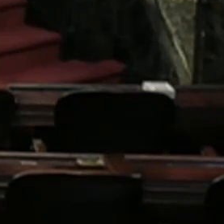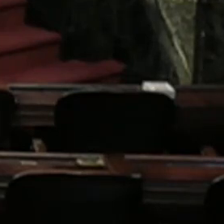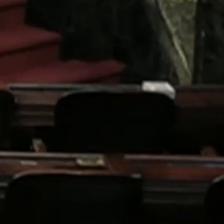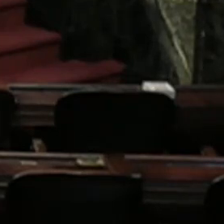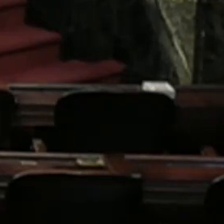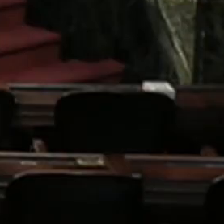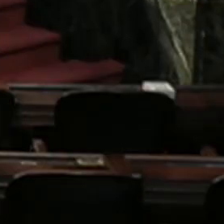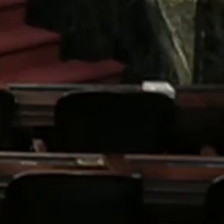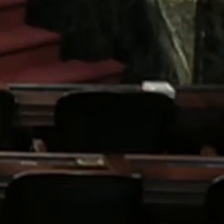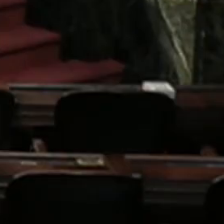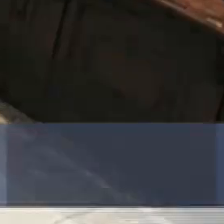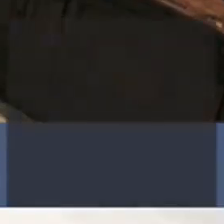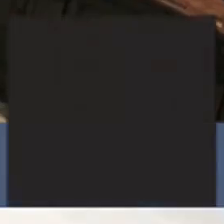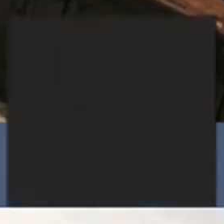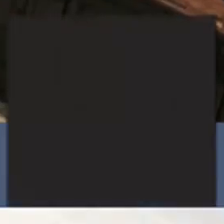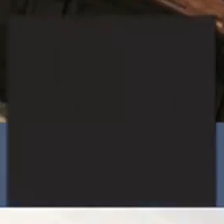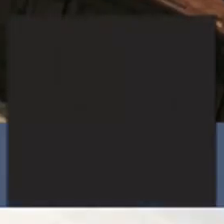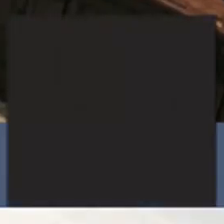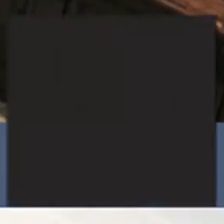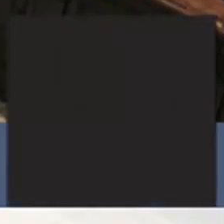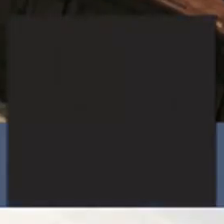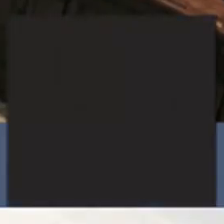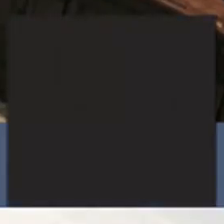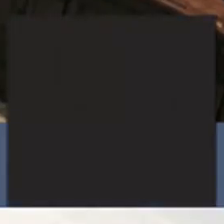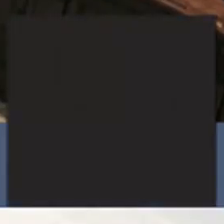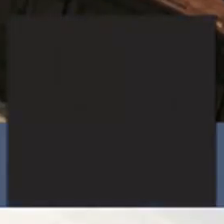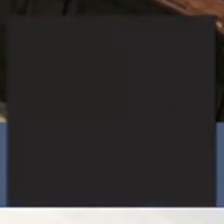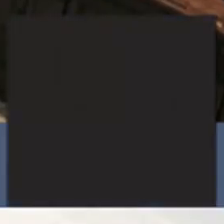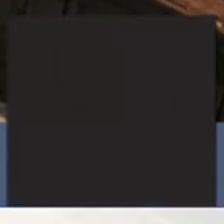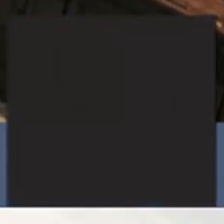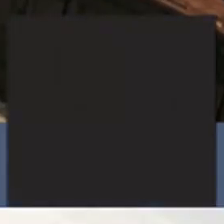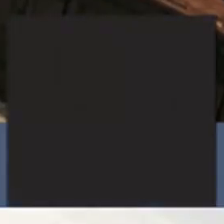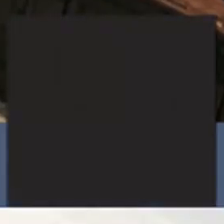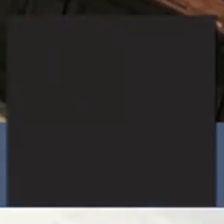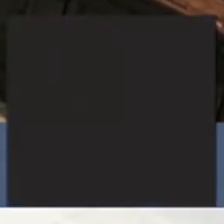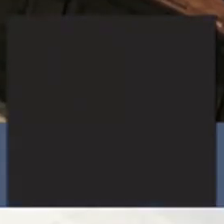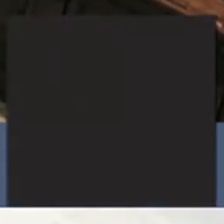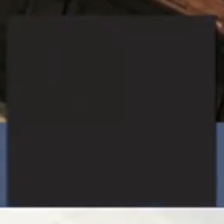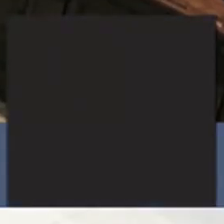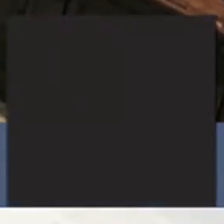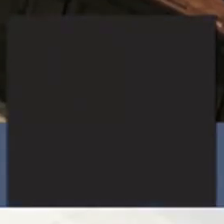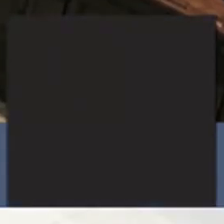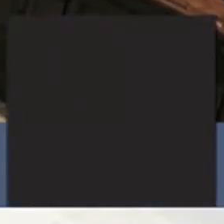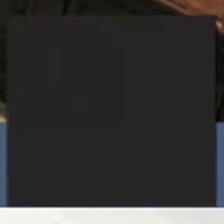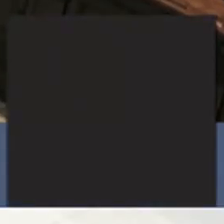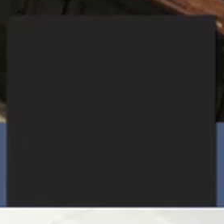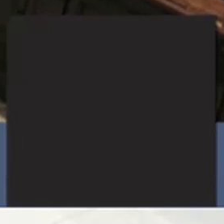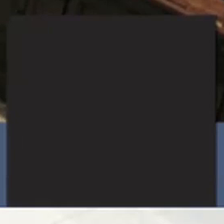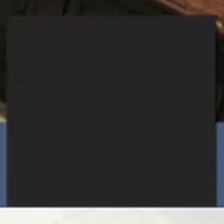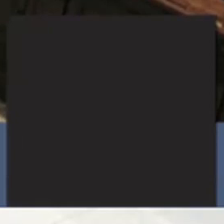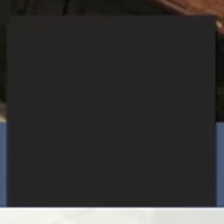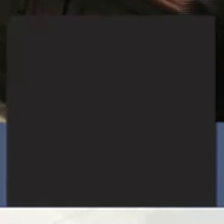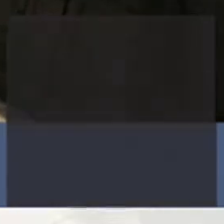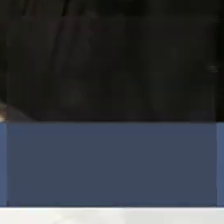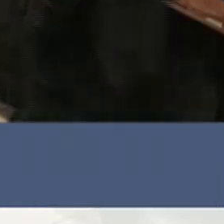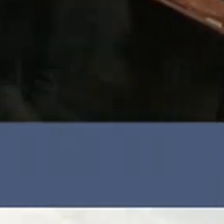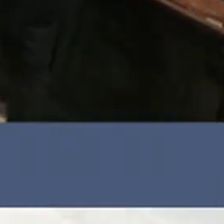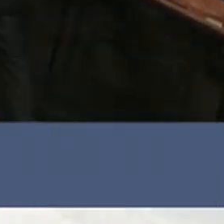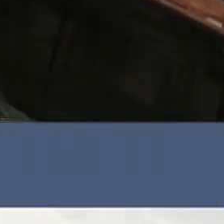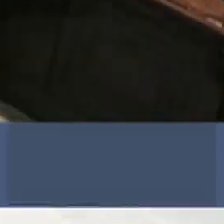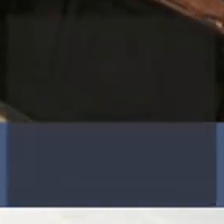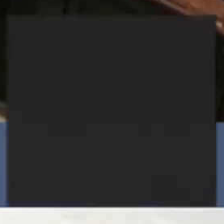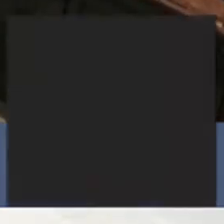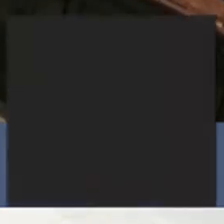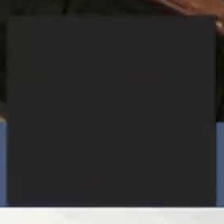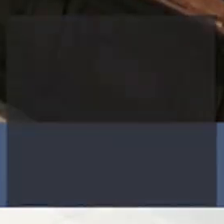Serviço de som, por favor. Microfone de aparte. Senhor presidente, a ata